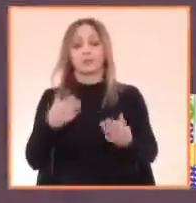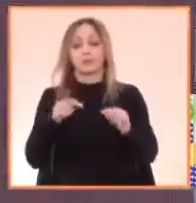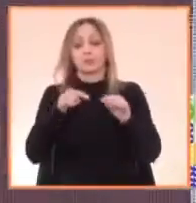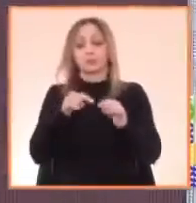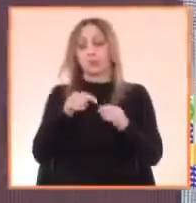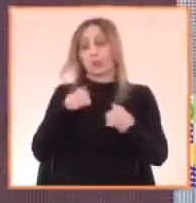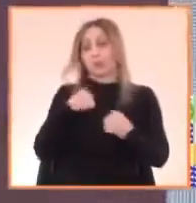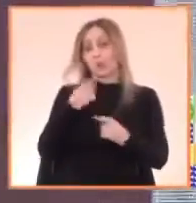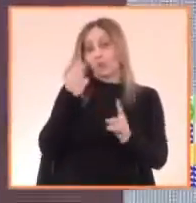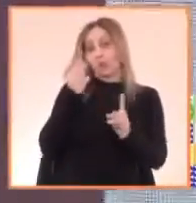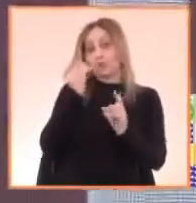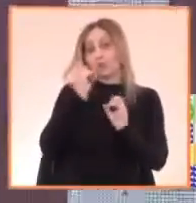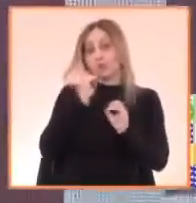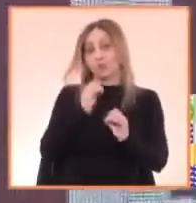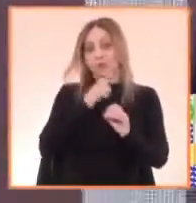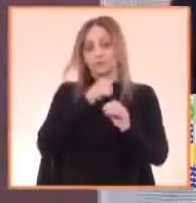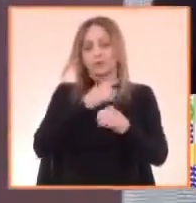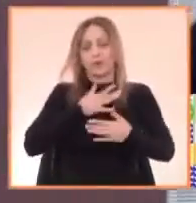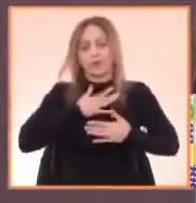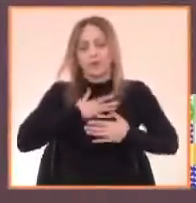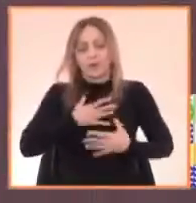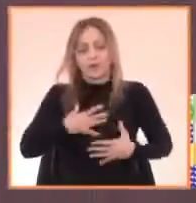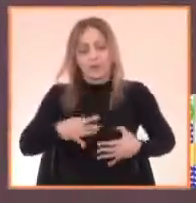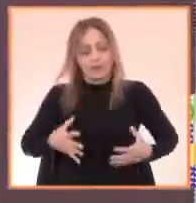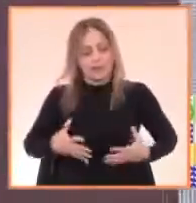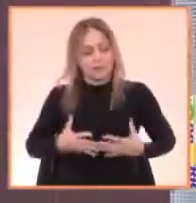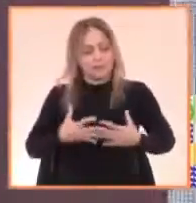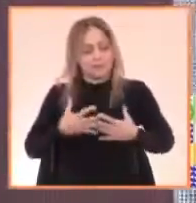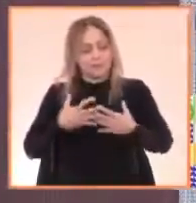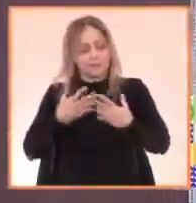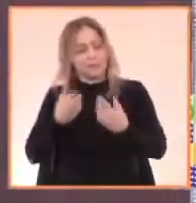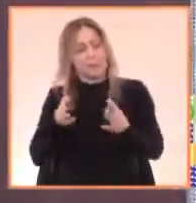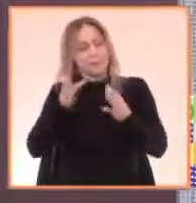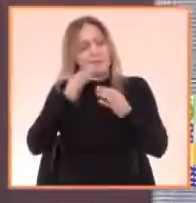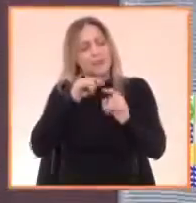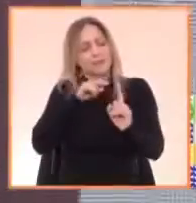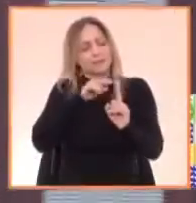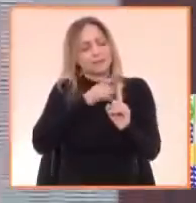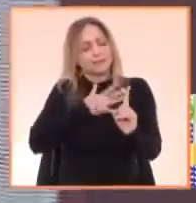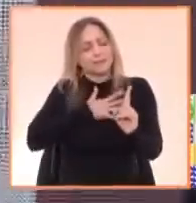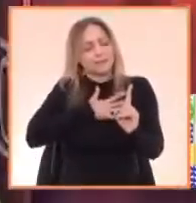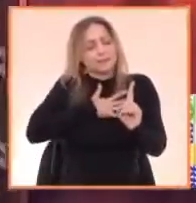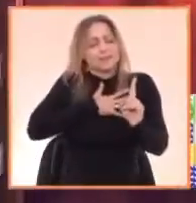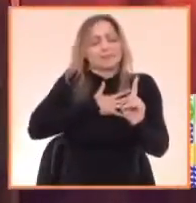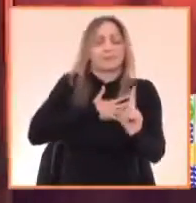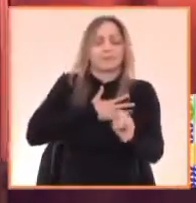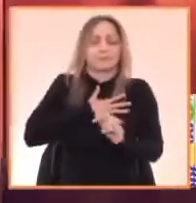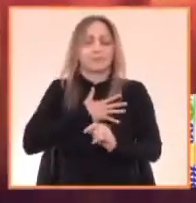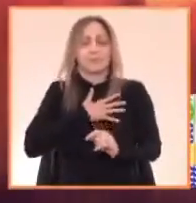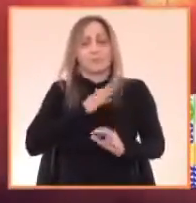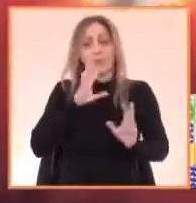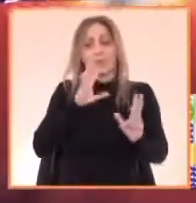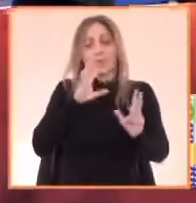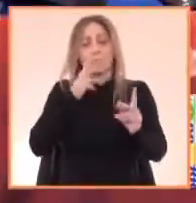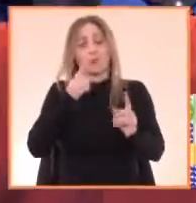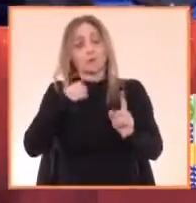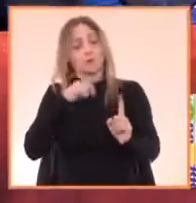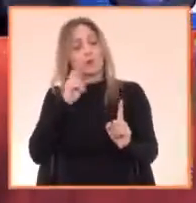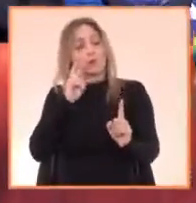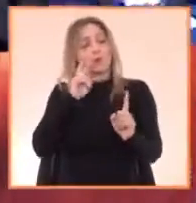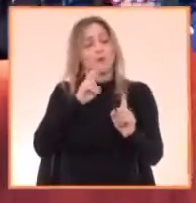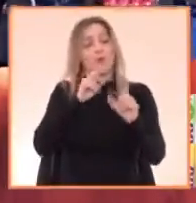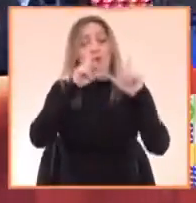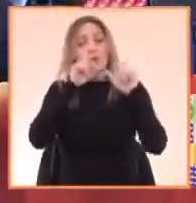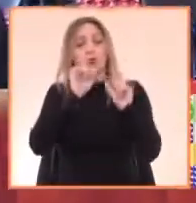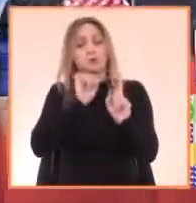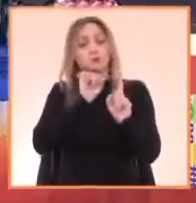te vejo, vai crescendo o meu desejo de ti mais ainda. Quando olho o teu retrato,